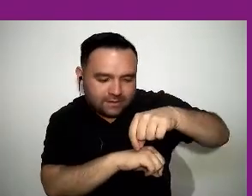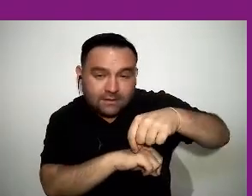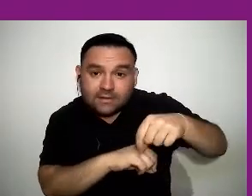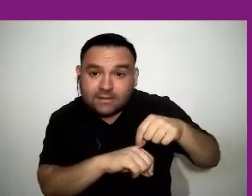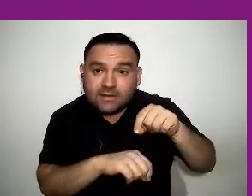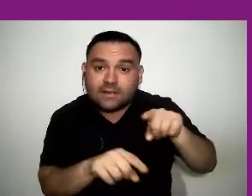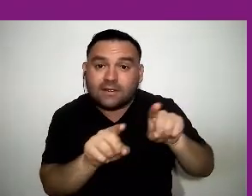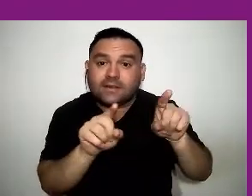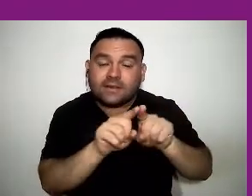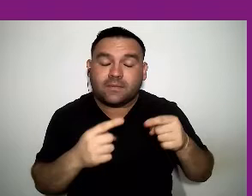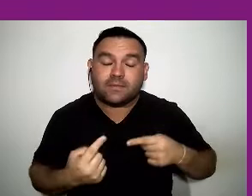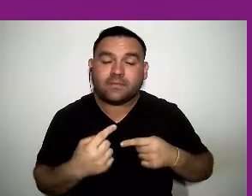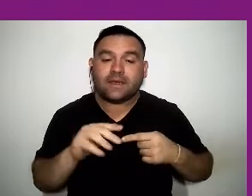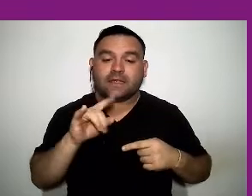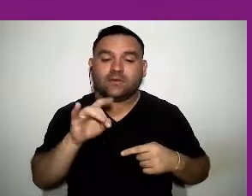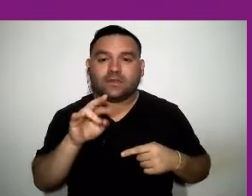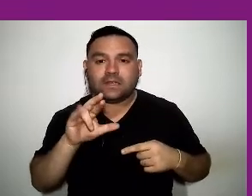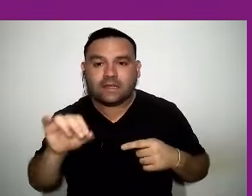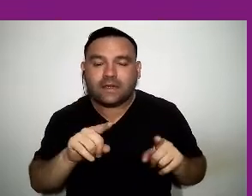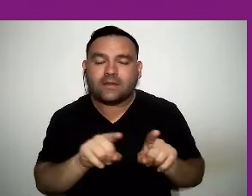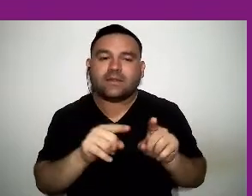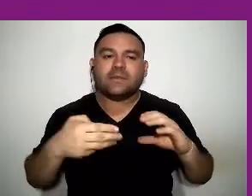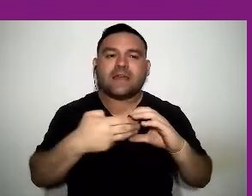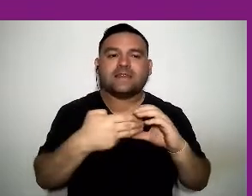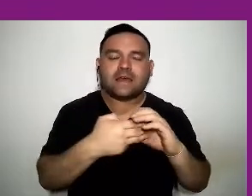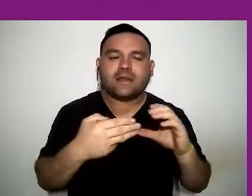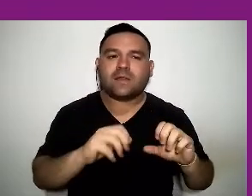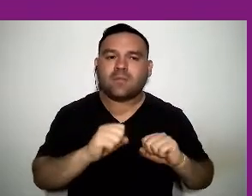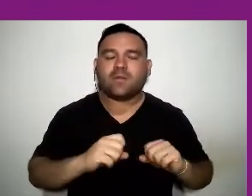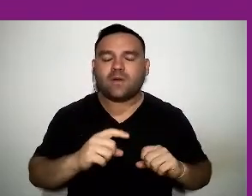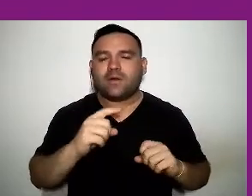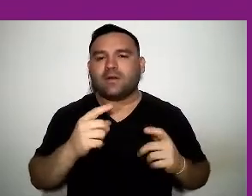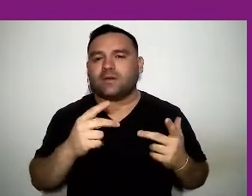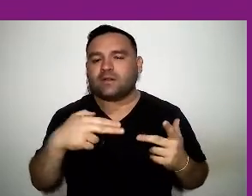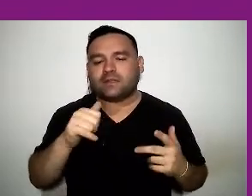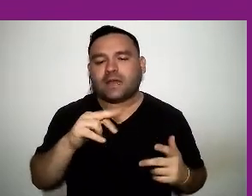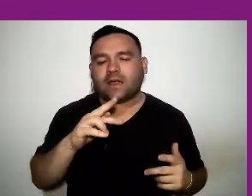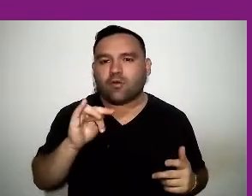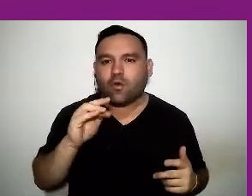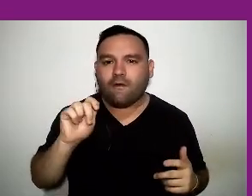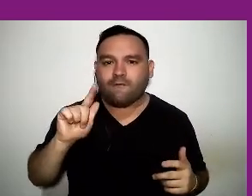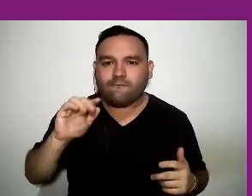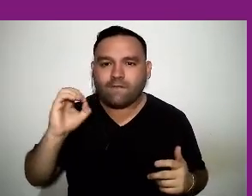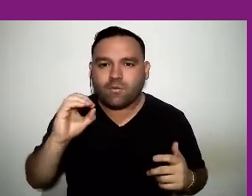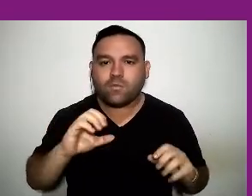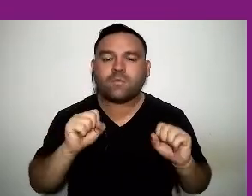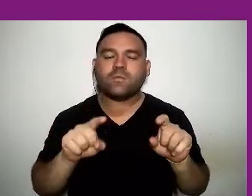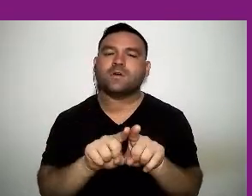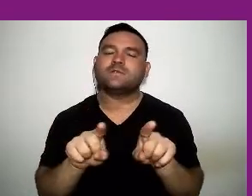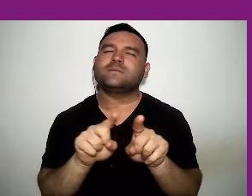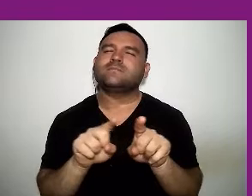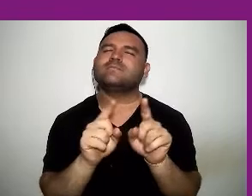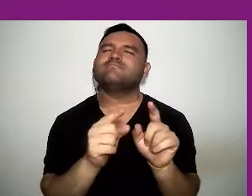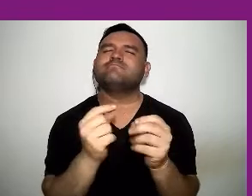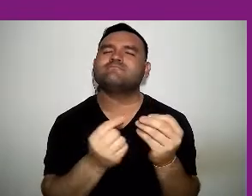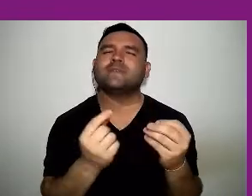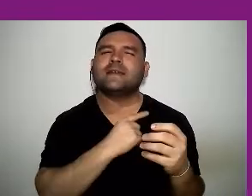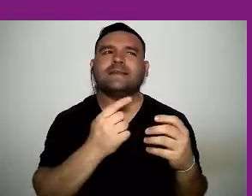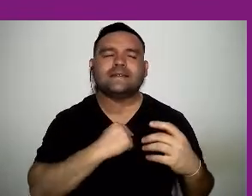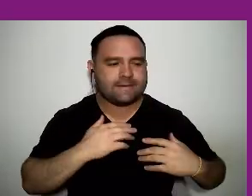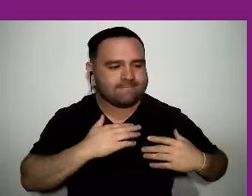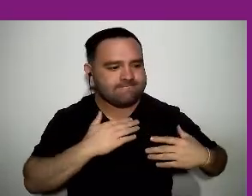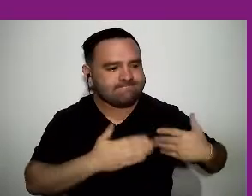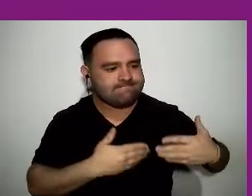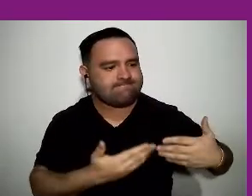localizam no endotélio, em células inflamatórias, como, por exemplo, um macrófago, gerando uma